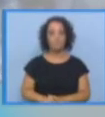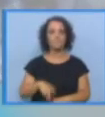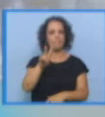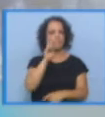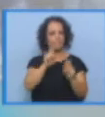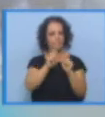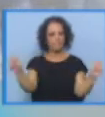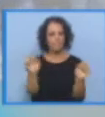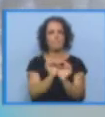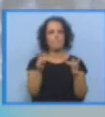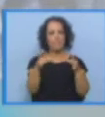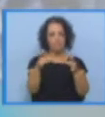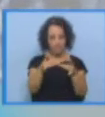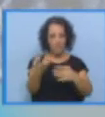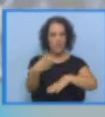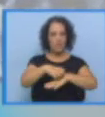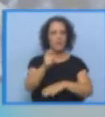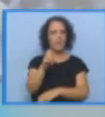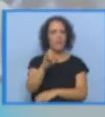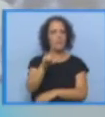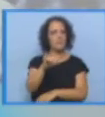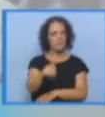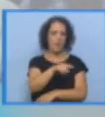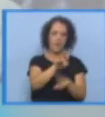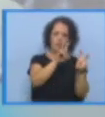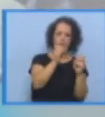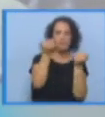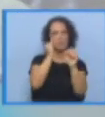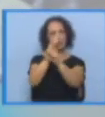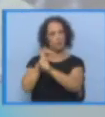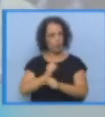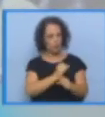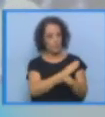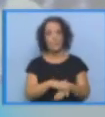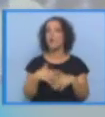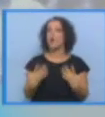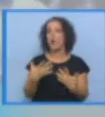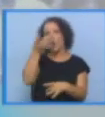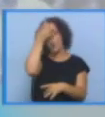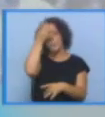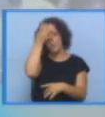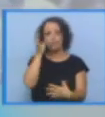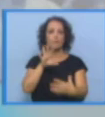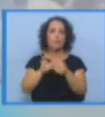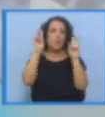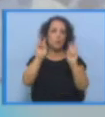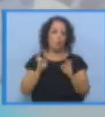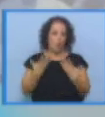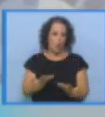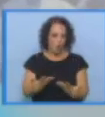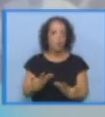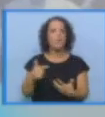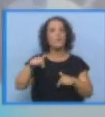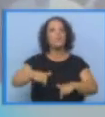Acompanhe-nos no portal da Agência Eclésia, esteja a par destas e de outras notícias. Tempo agora para o comentário a assuntos da atualidade, hoje contando